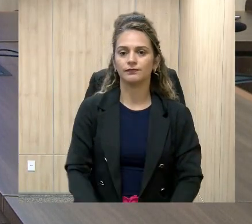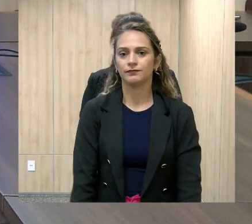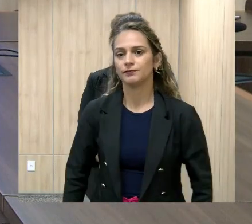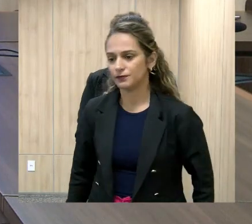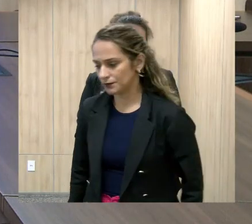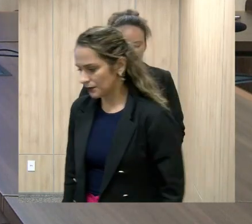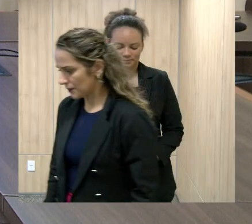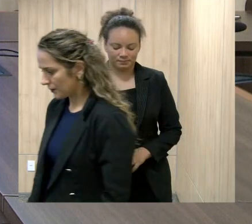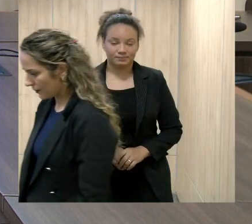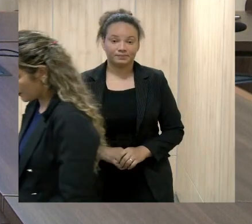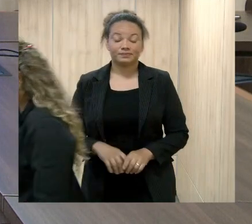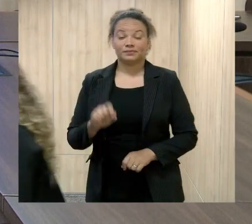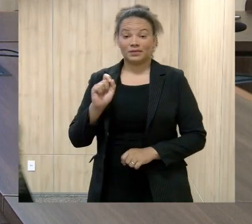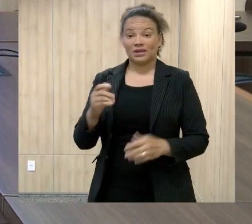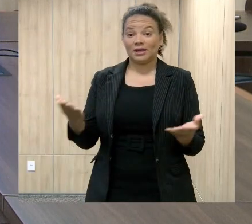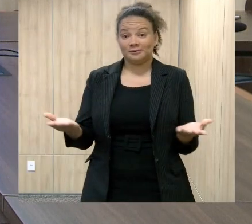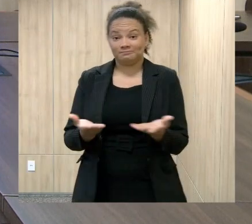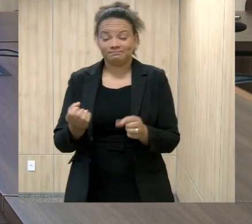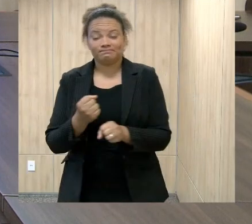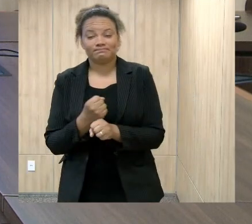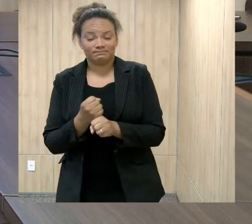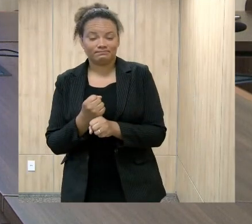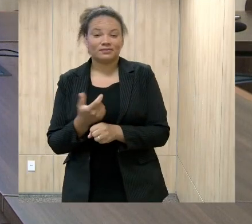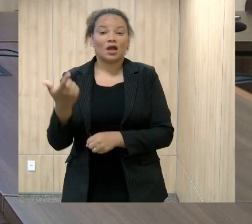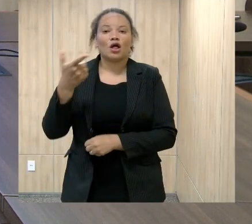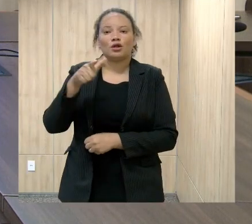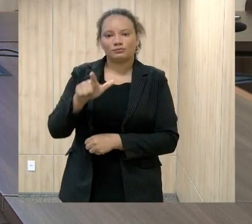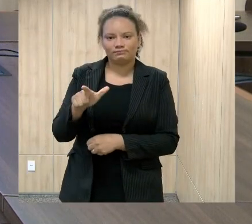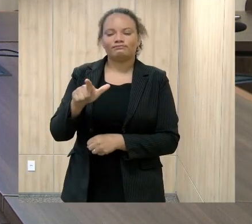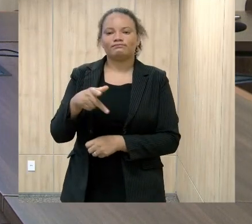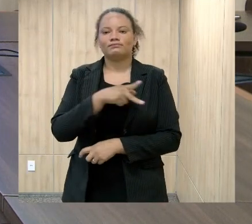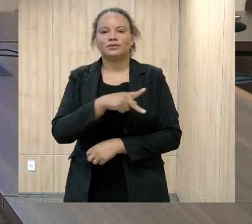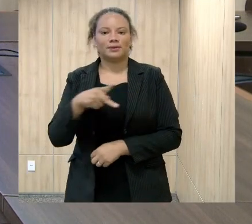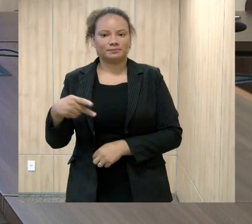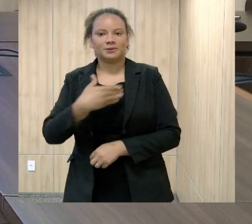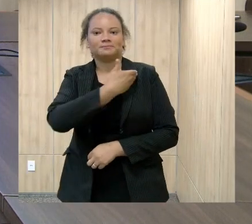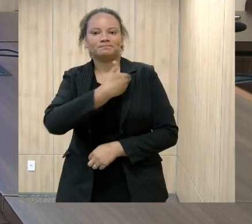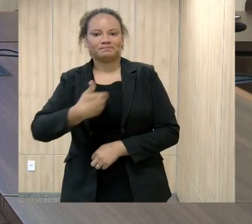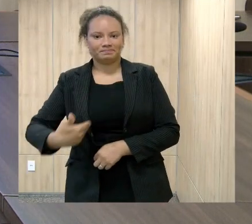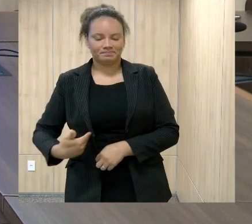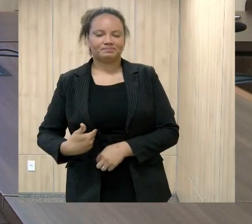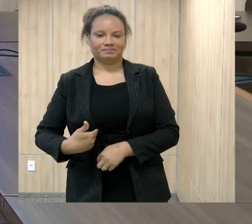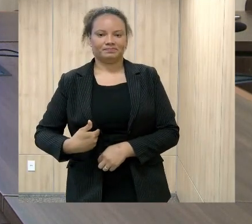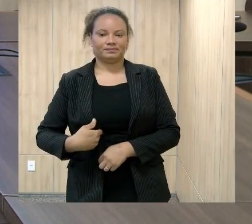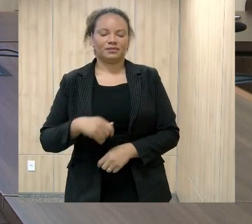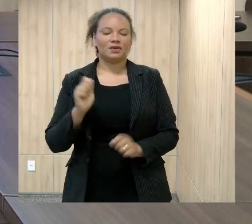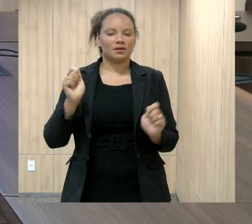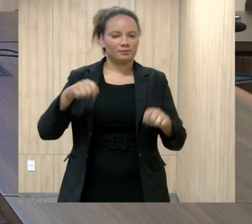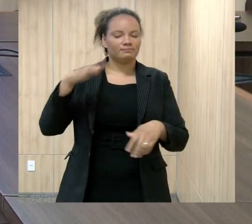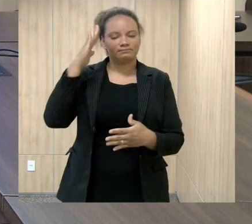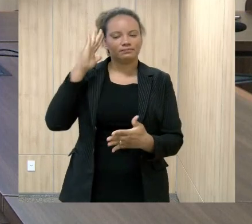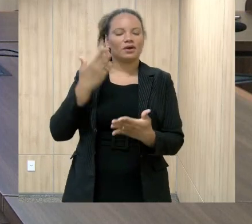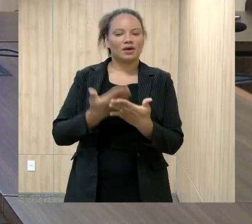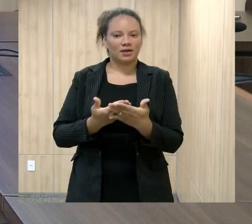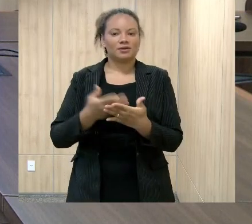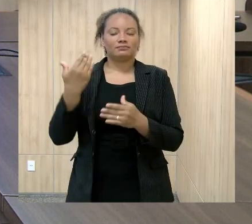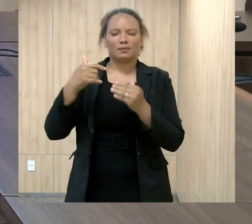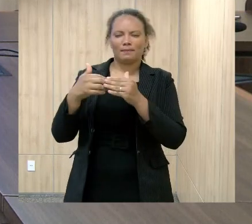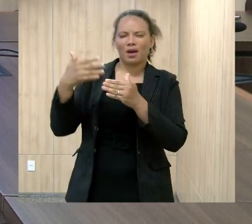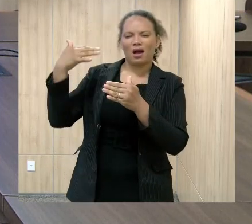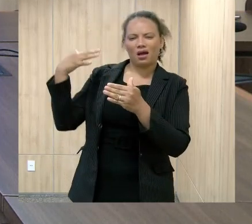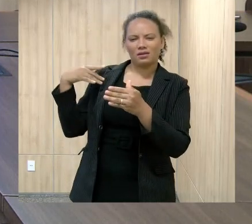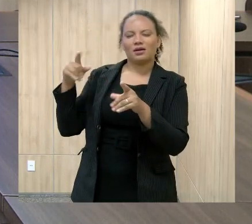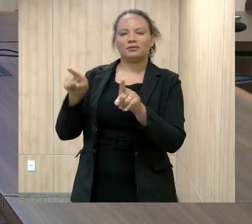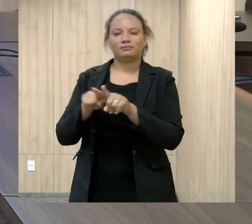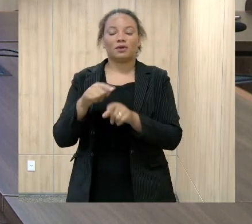nós tivemos Foi sim no governo do PT E que esse ano está novamente na presidência da república e que tenho certeza que como